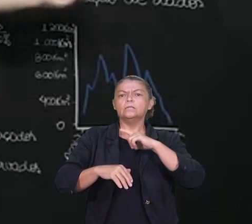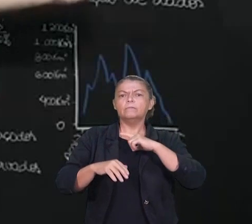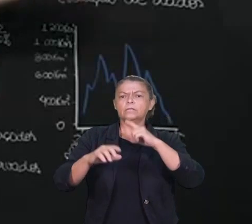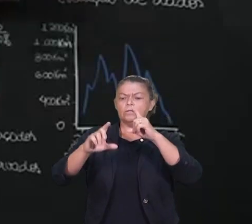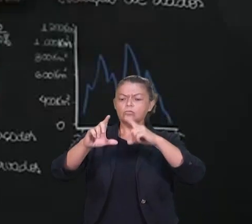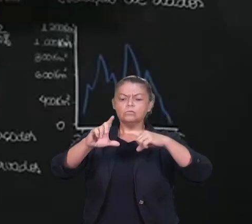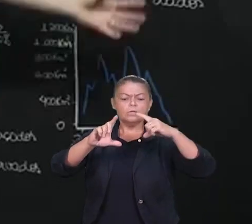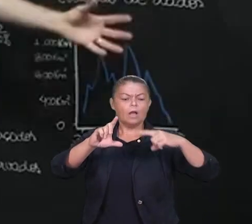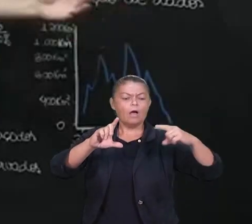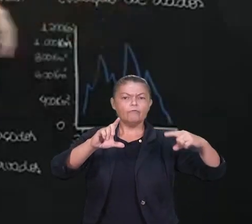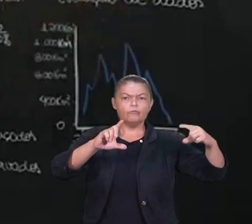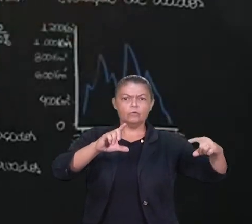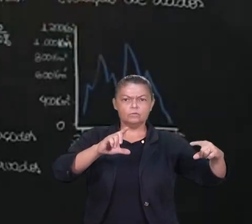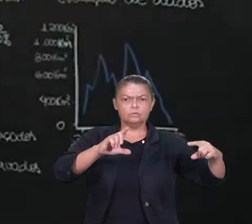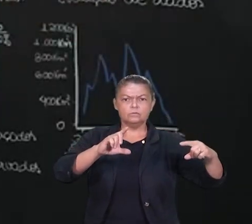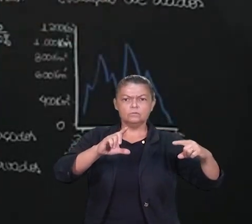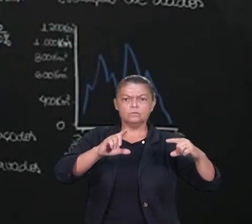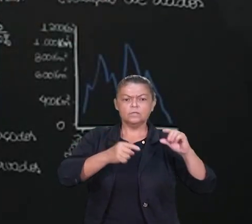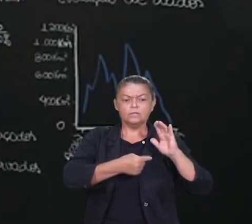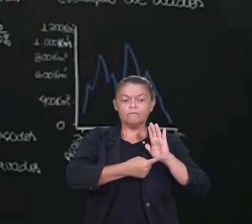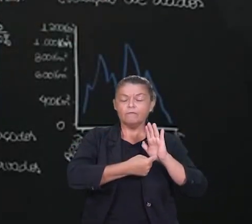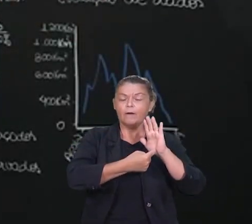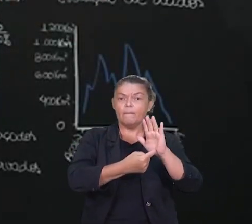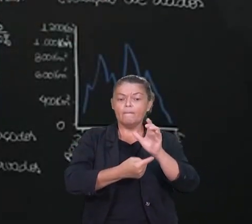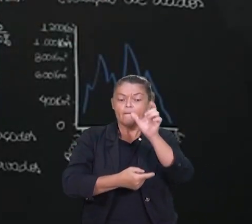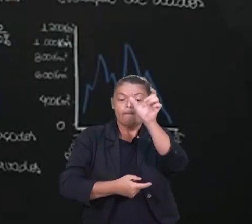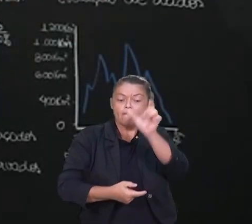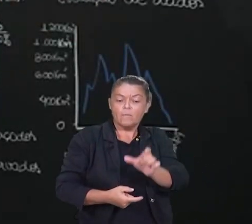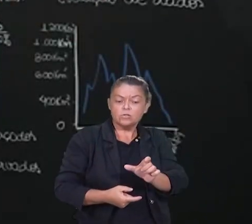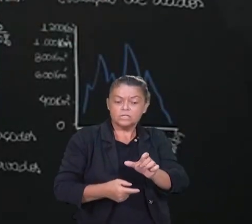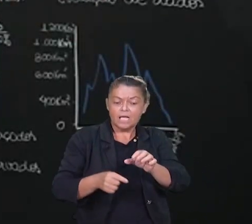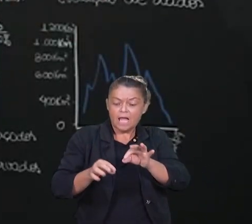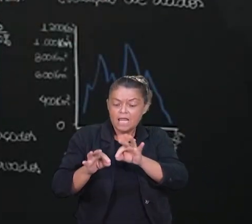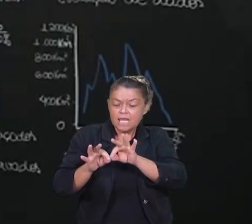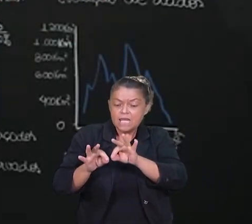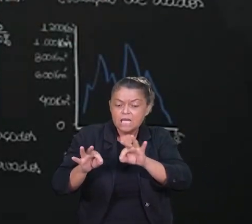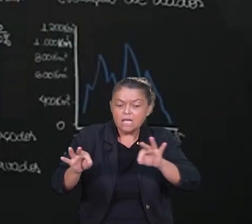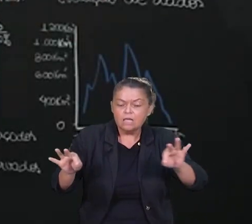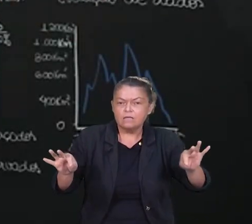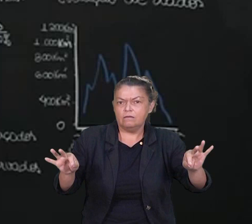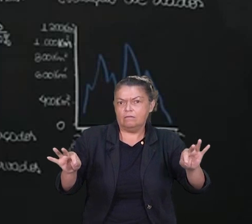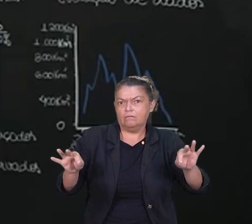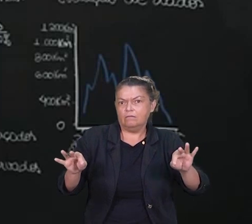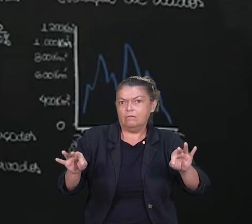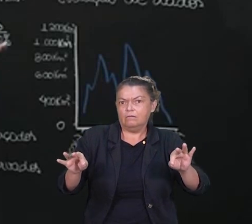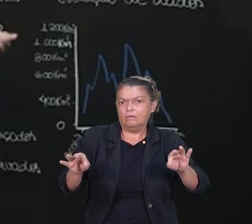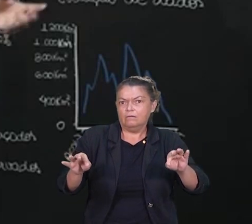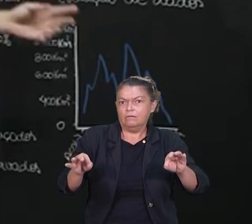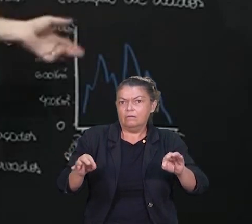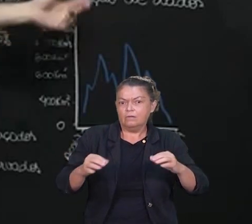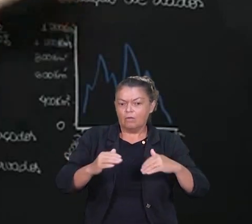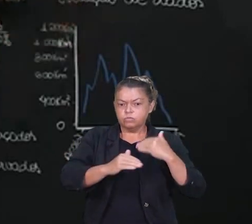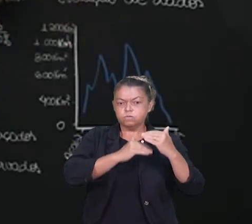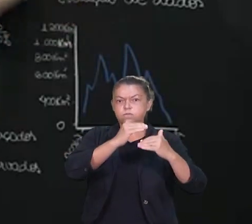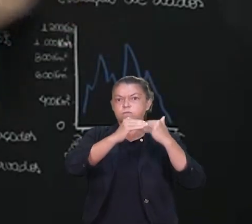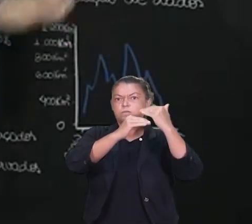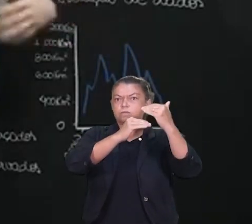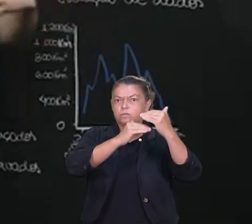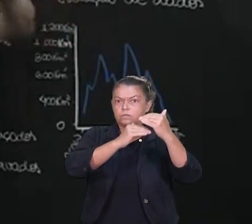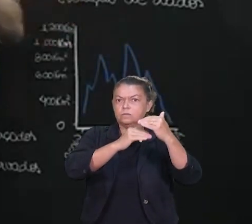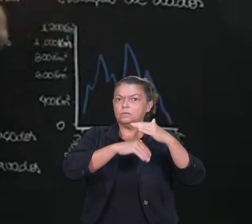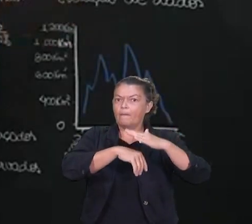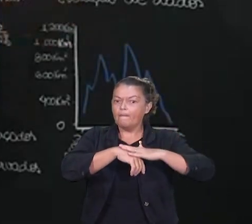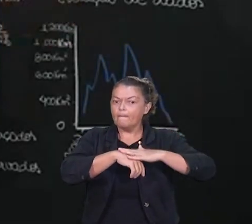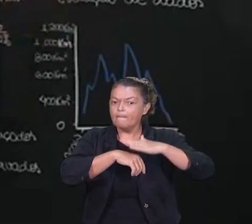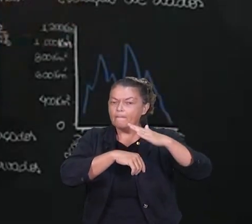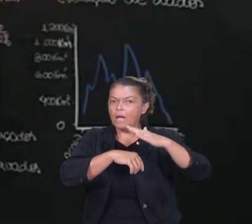de linhas, que vai mostrar dados quantitativos, mas também vai mostrar evolução desses dados. Ele vai servir